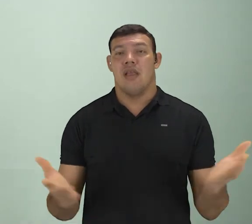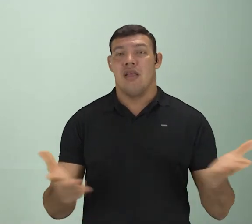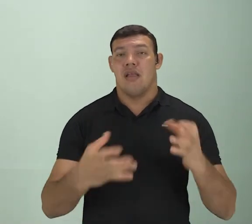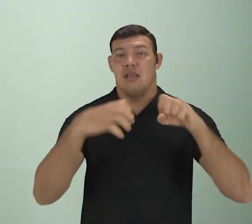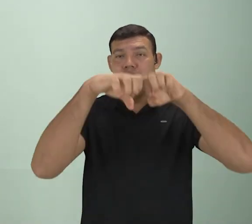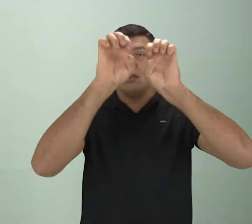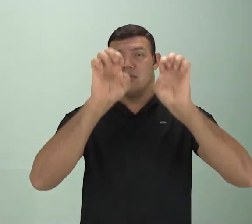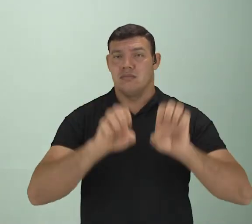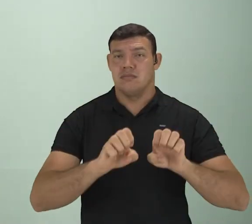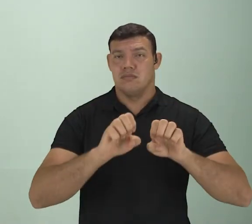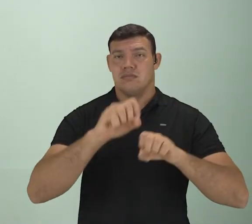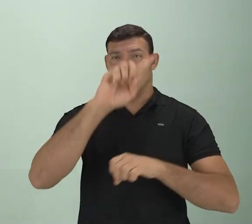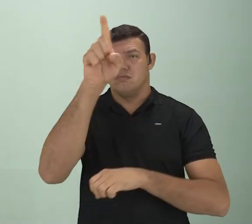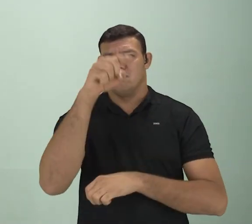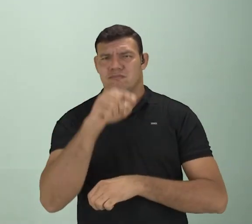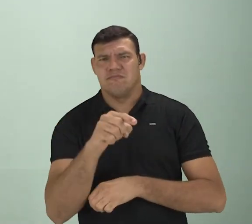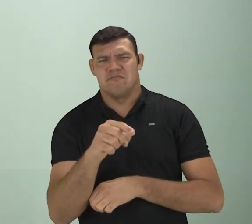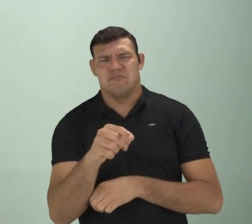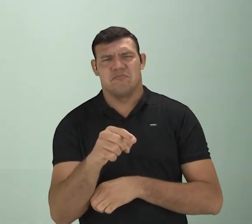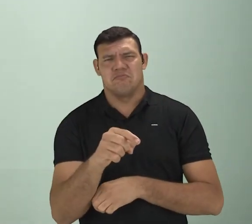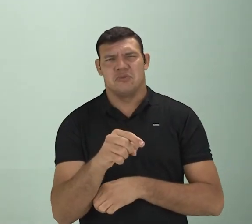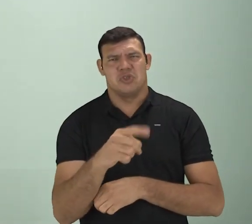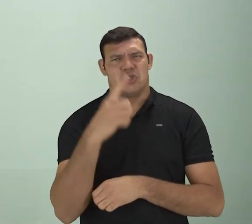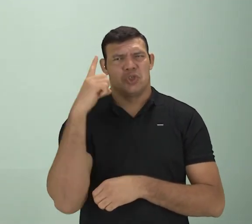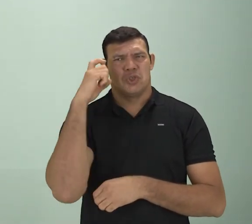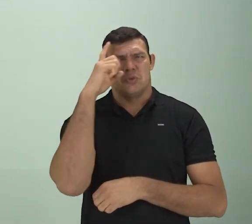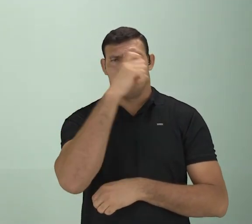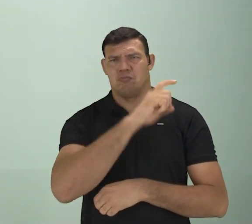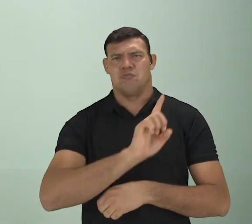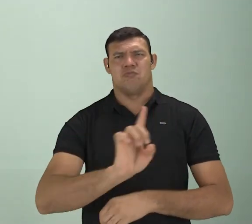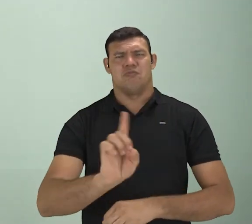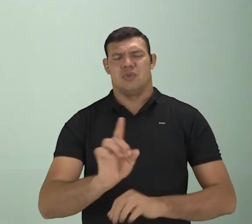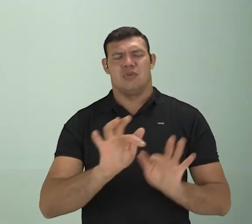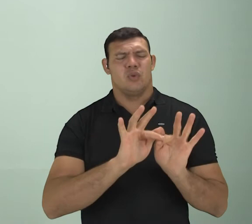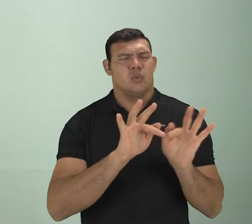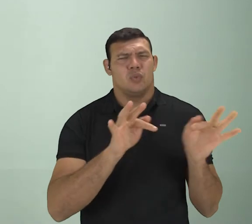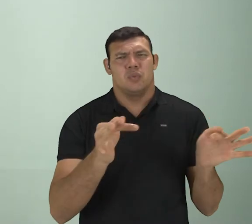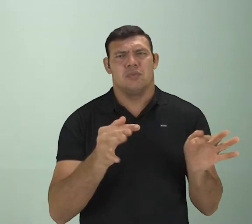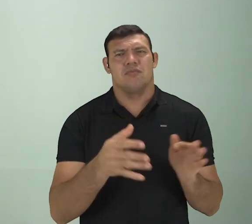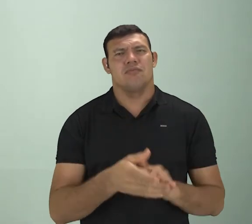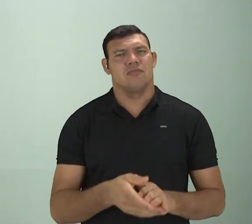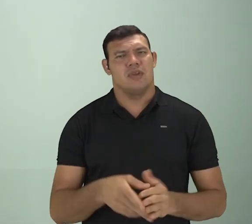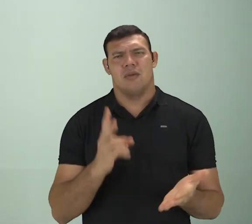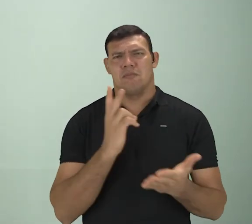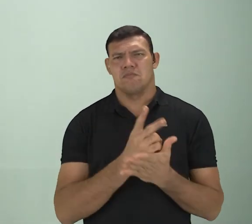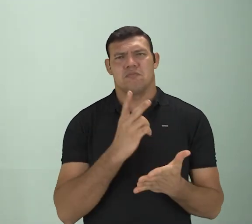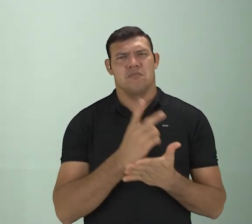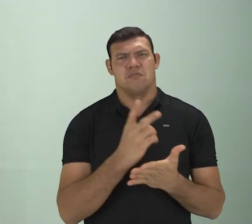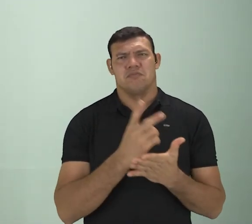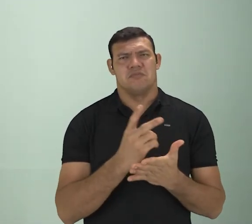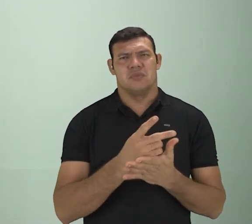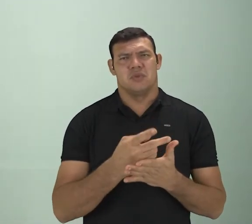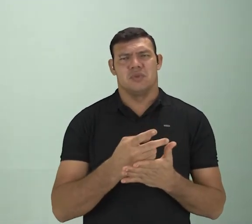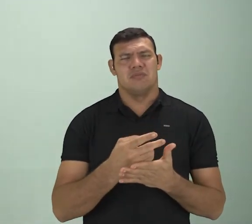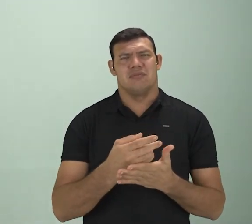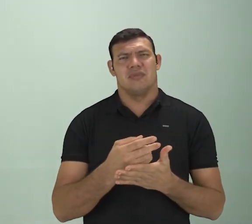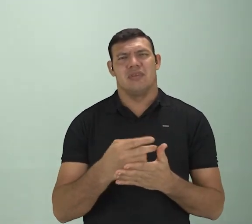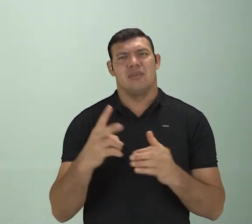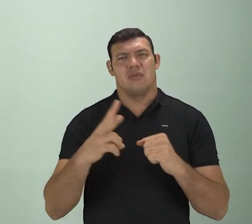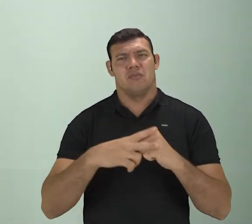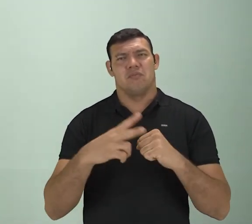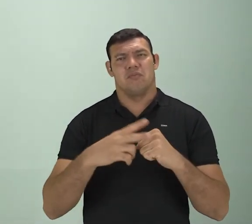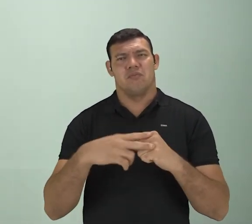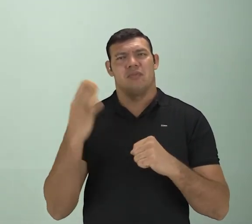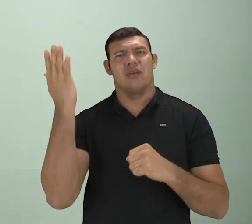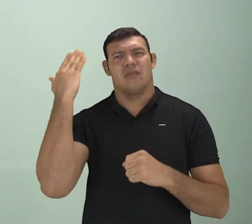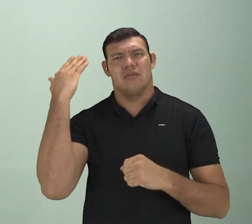interrogativa como se gerou não tem muita complexidade em algo bem simples mesmo segue o mesmo padrão dos outros tempos verbais